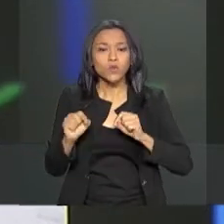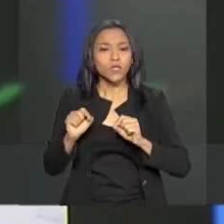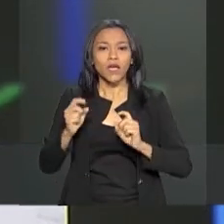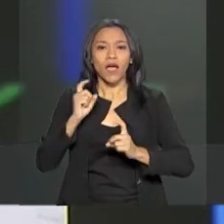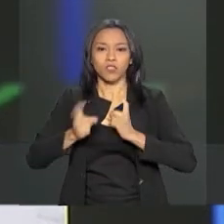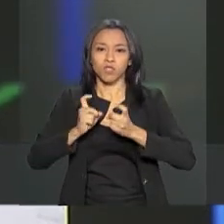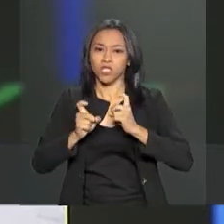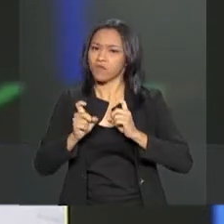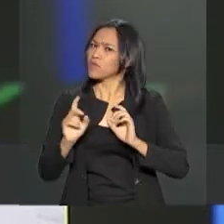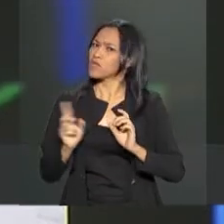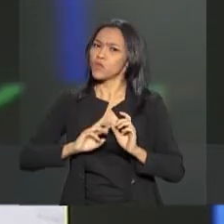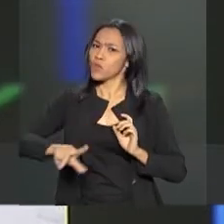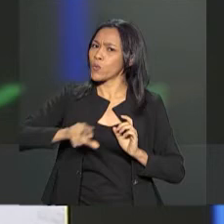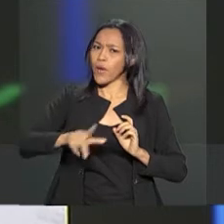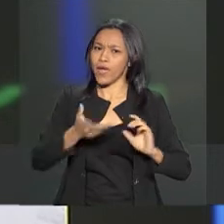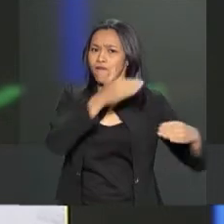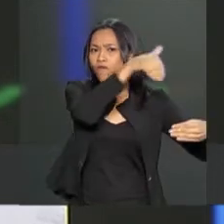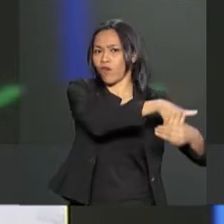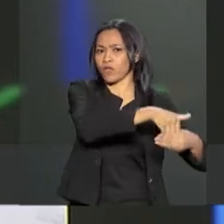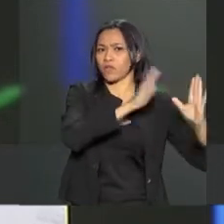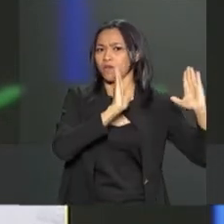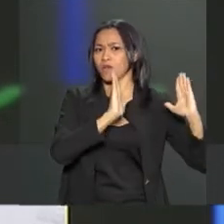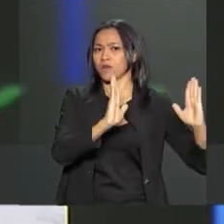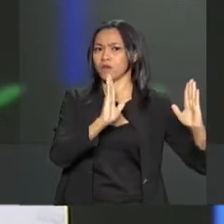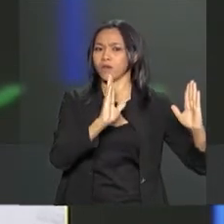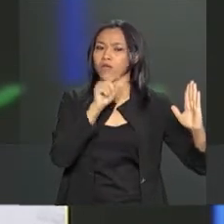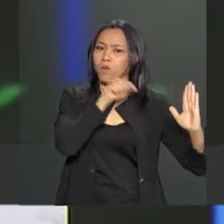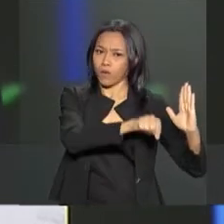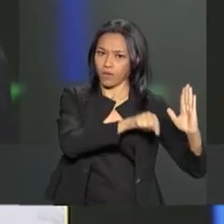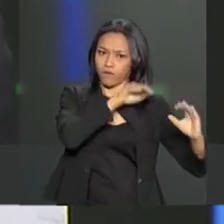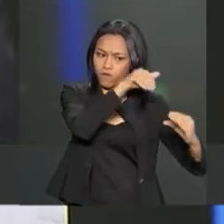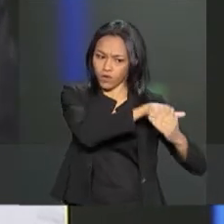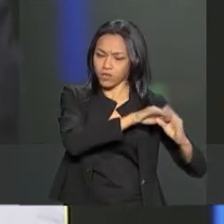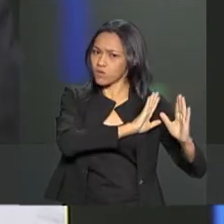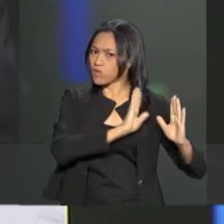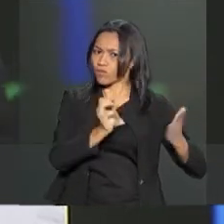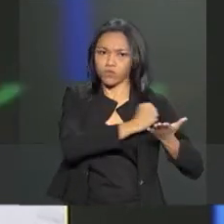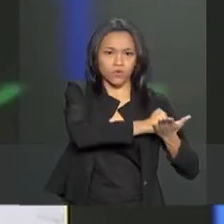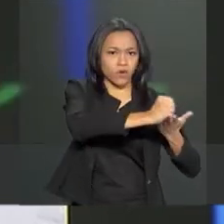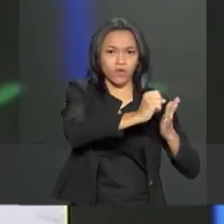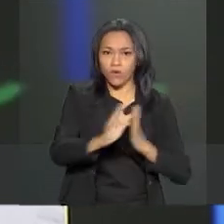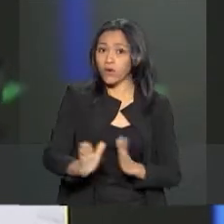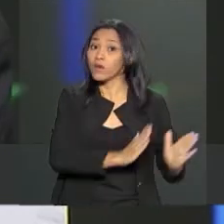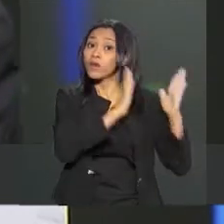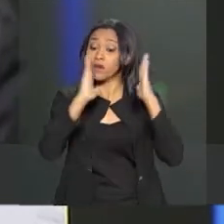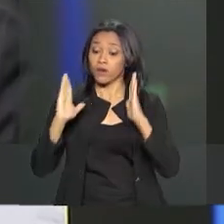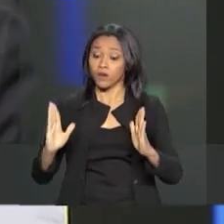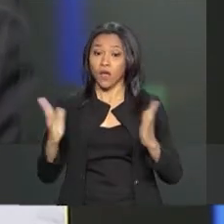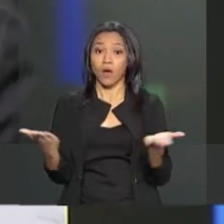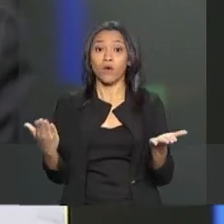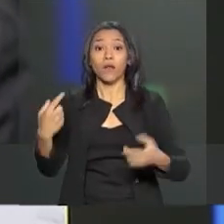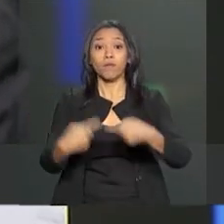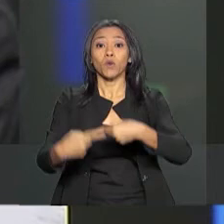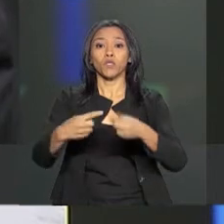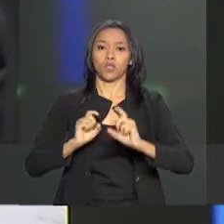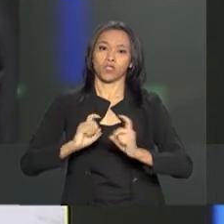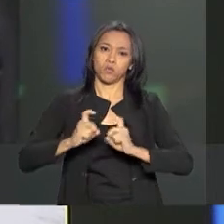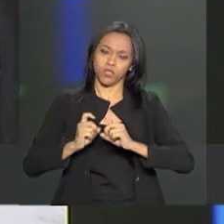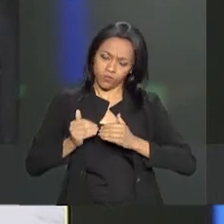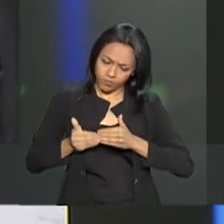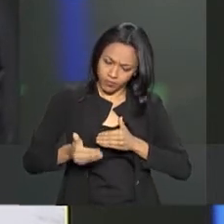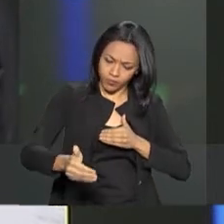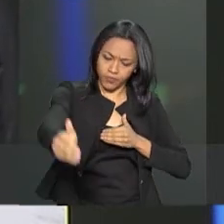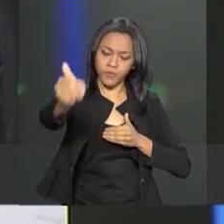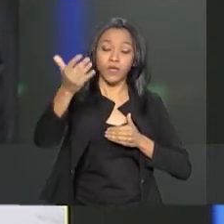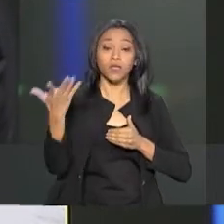não mais o momento político-eleitoral. E sendo o momento político-administrativo, a obrigação que a